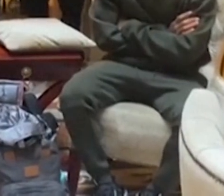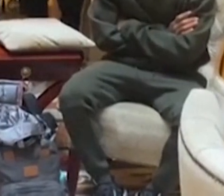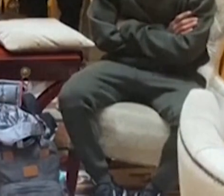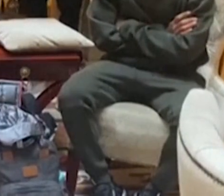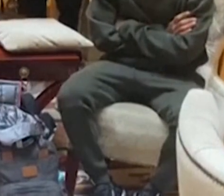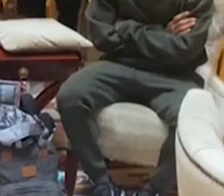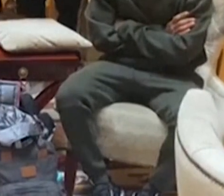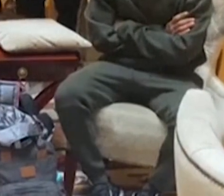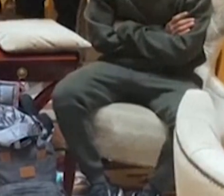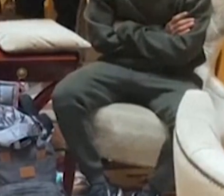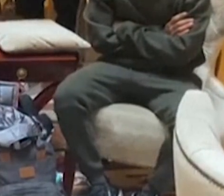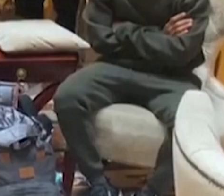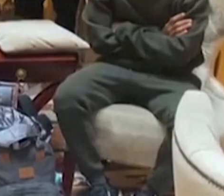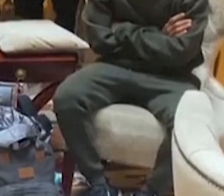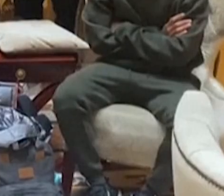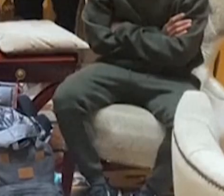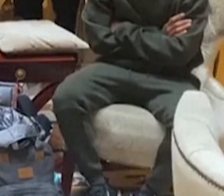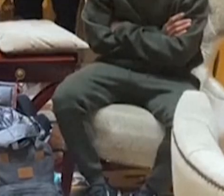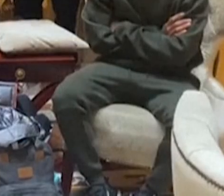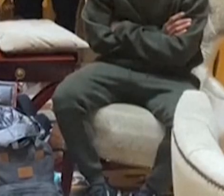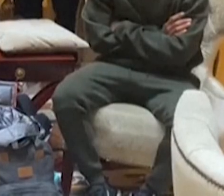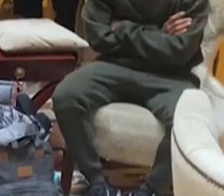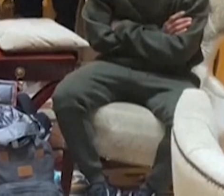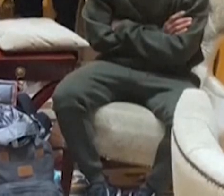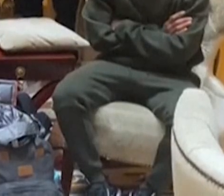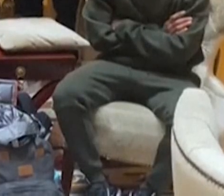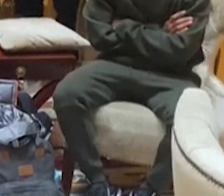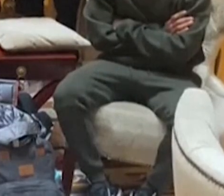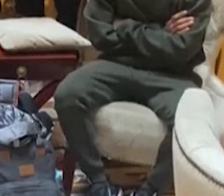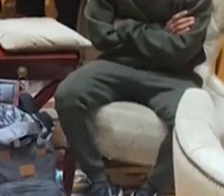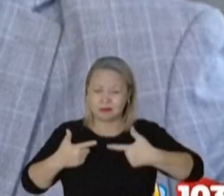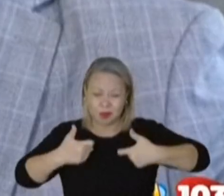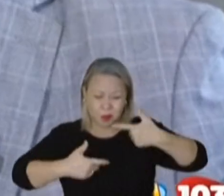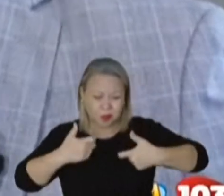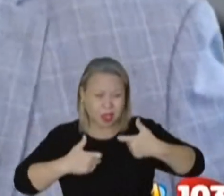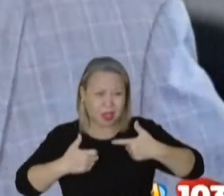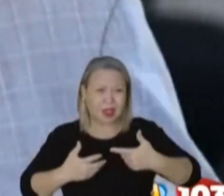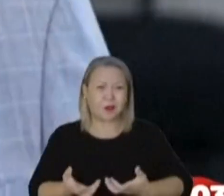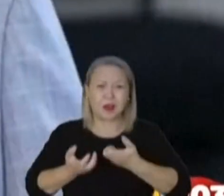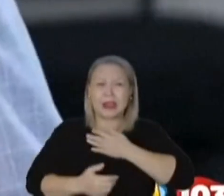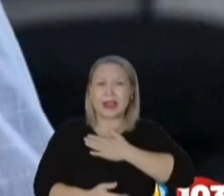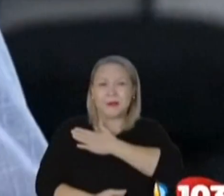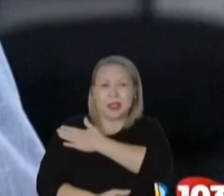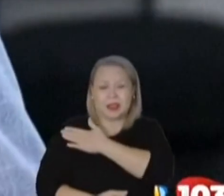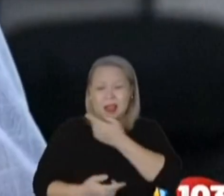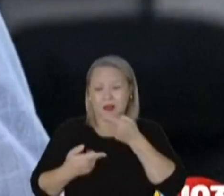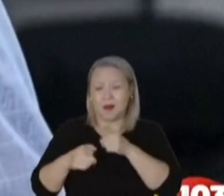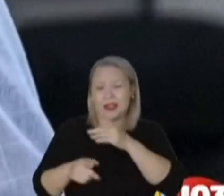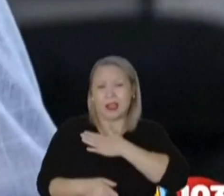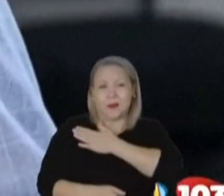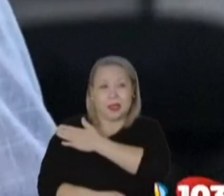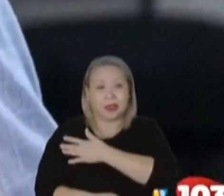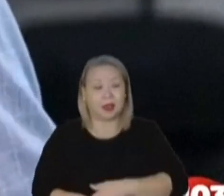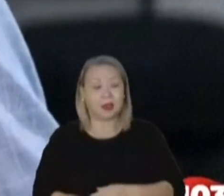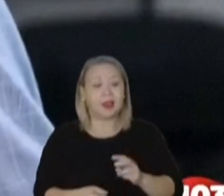cidadãos brasileiros no país com quem se comunica através de um site e redes sociais em um vídeo publicado no YouTube o ex-presidente Lula